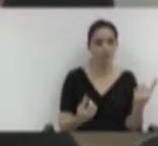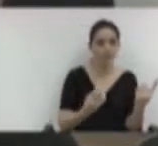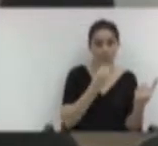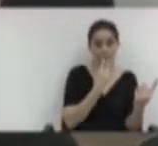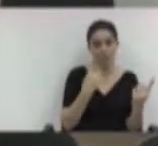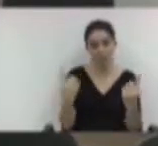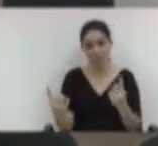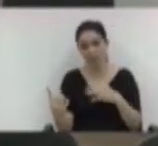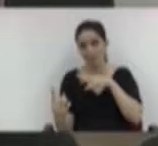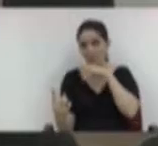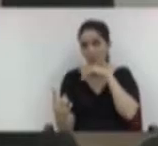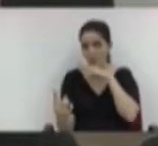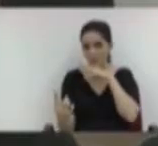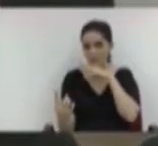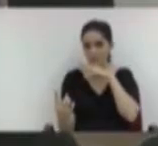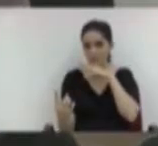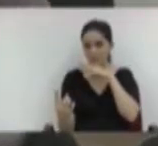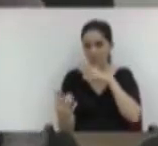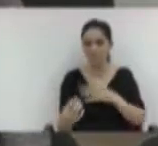piorar.